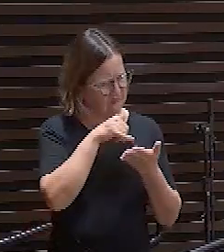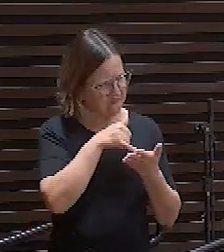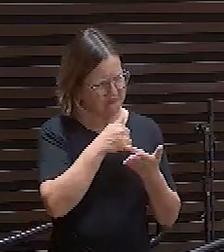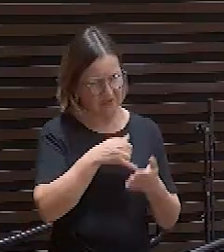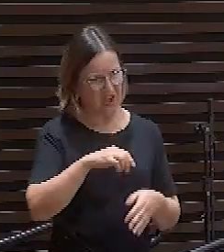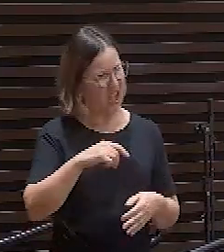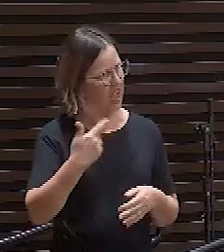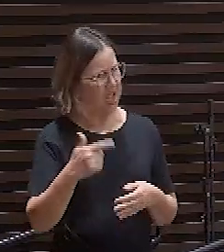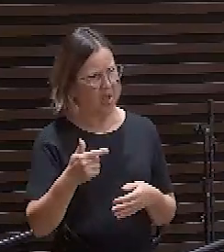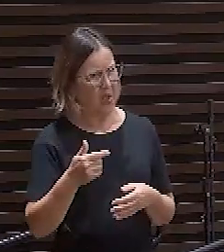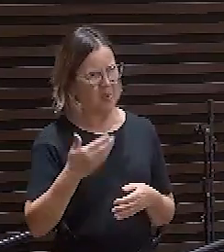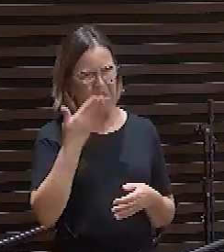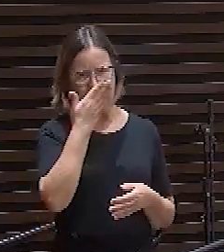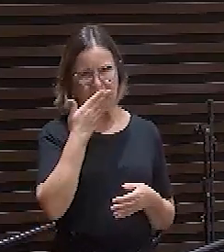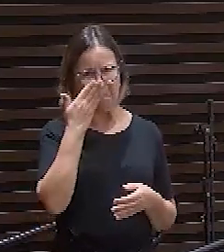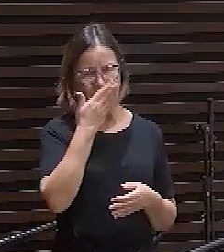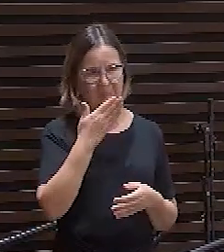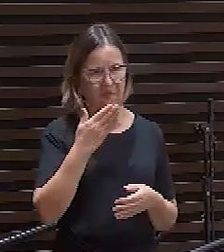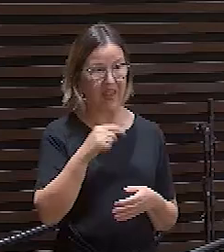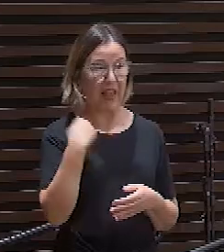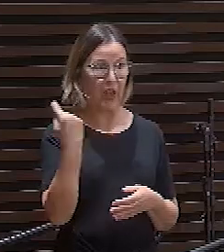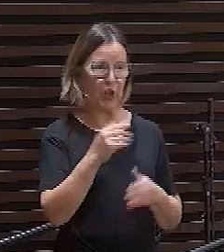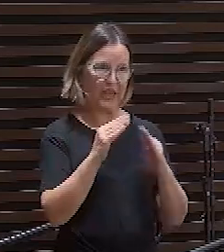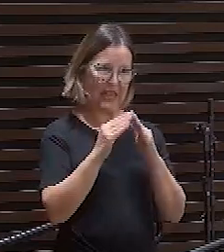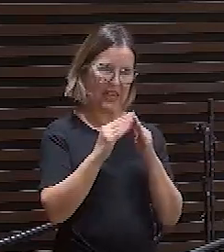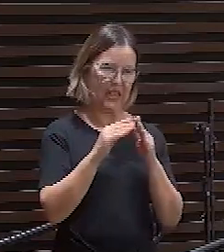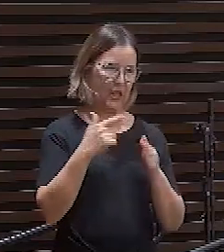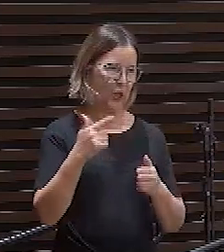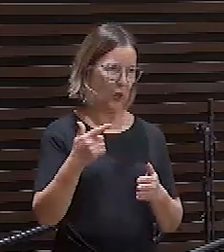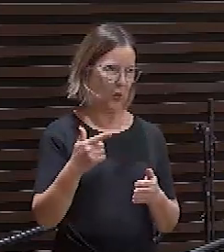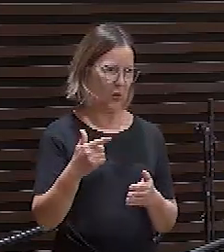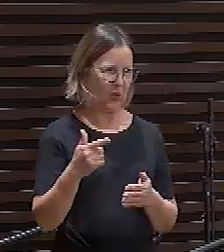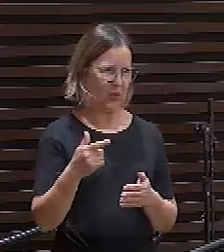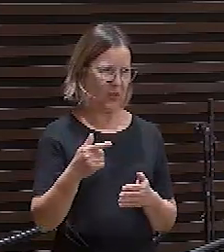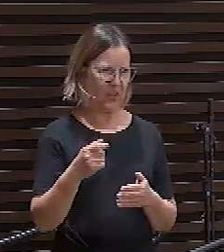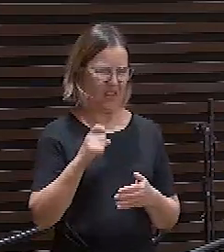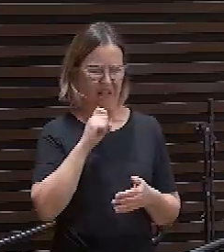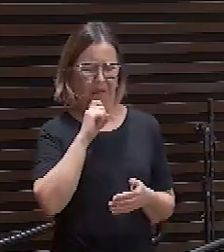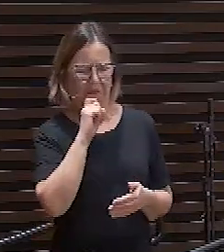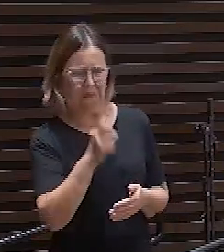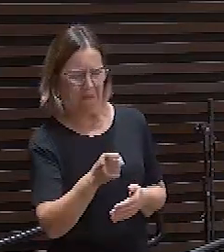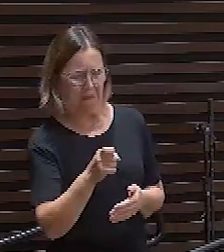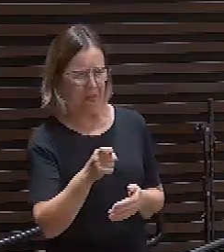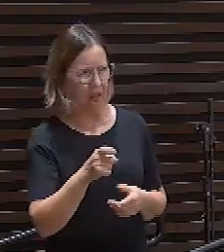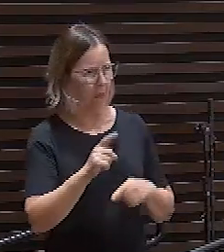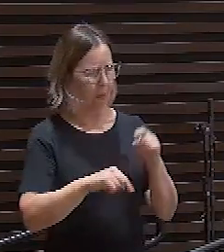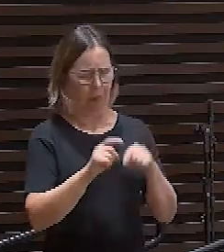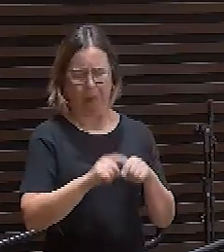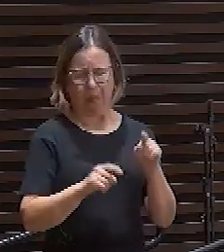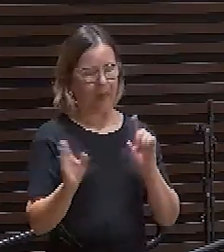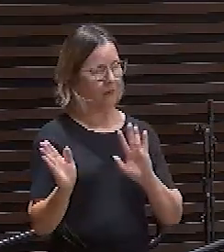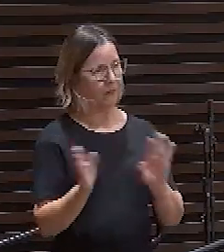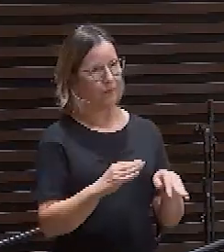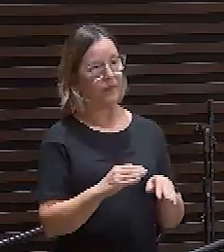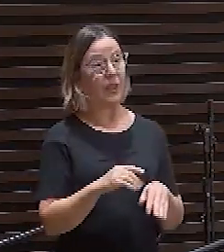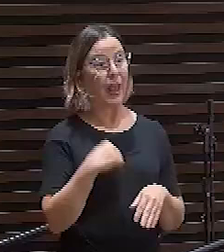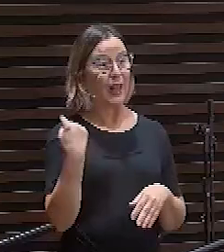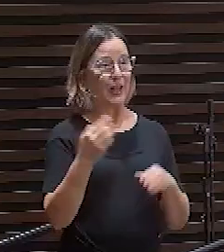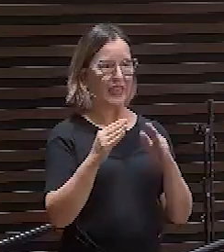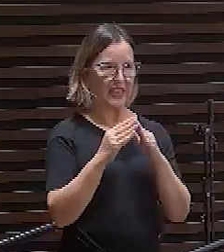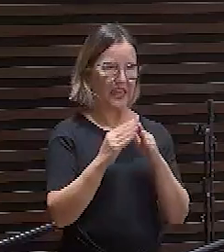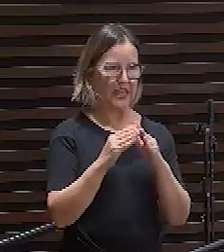prostituição. Na nossa casa não tem xingamento e palavrão. Na nossa casa não